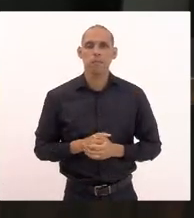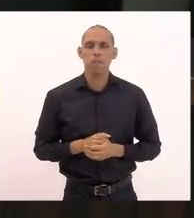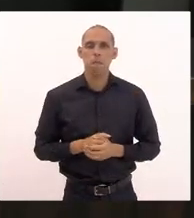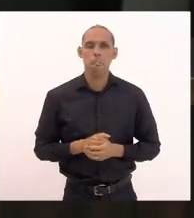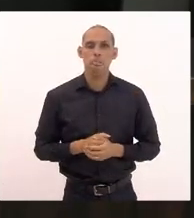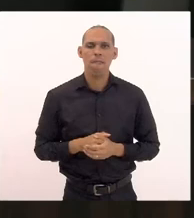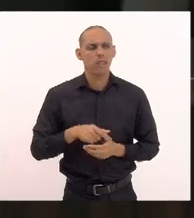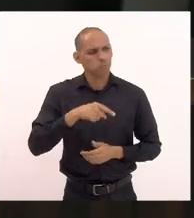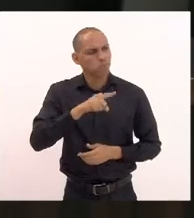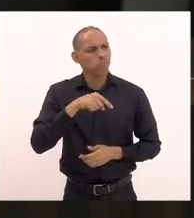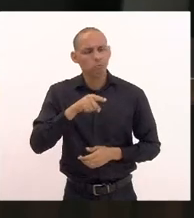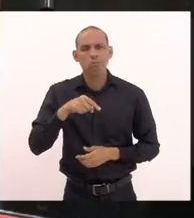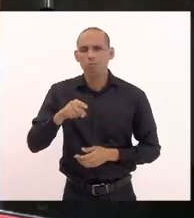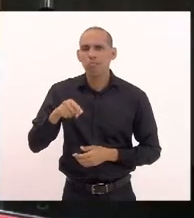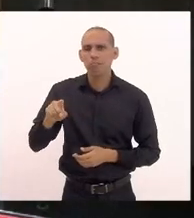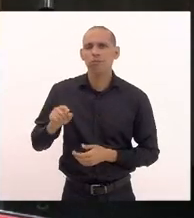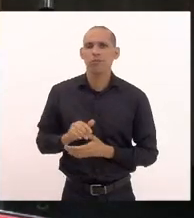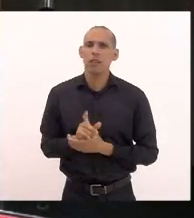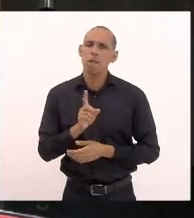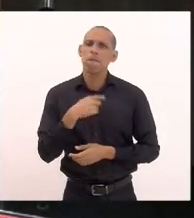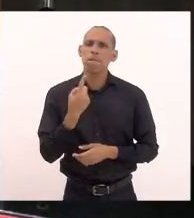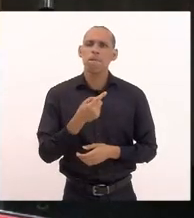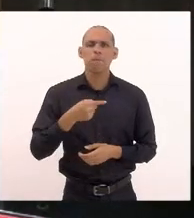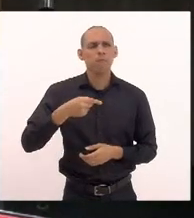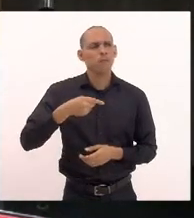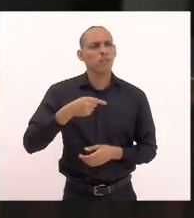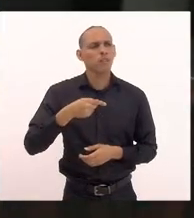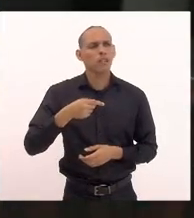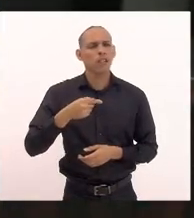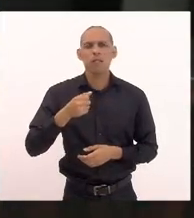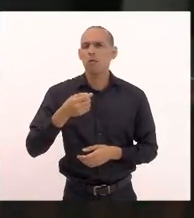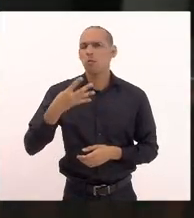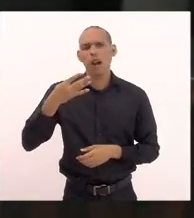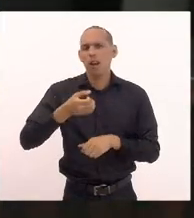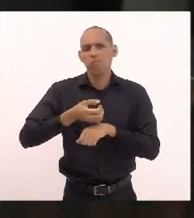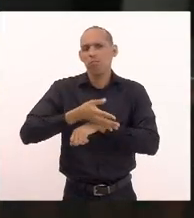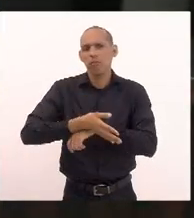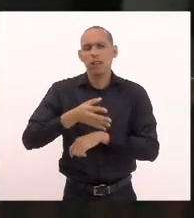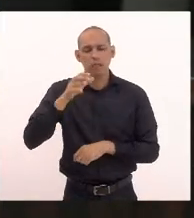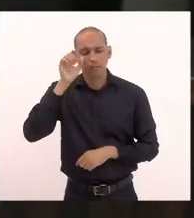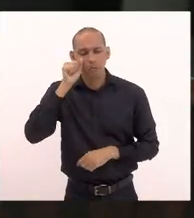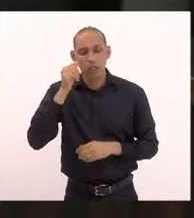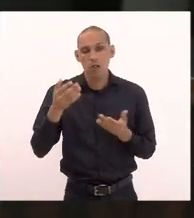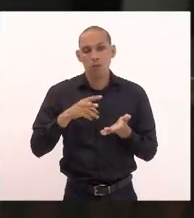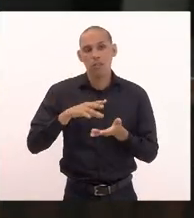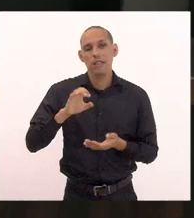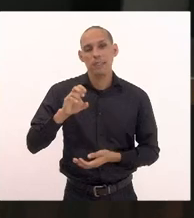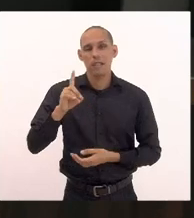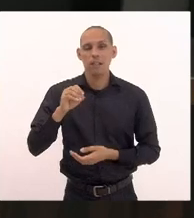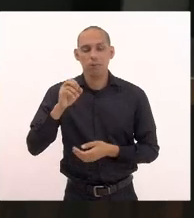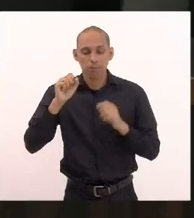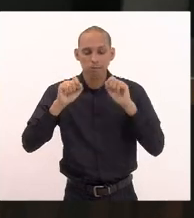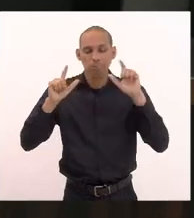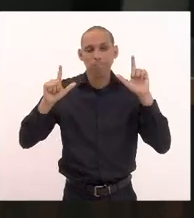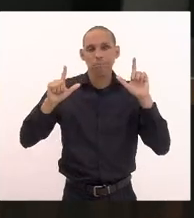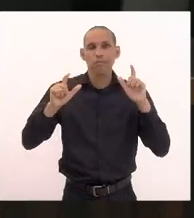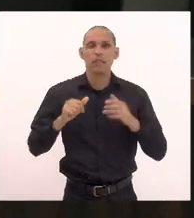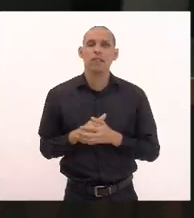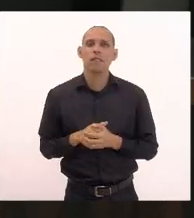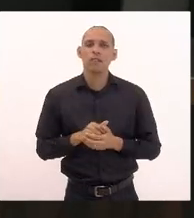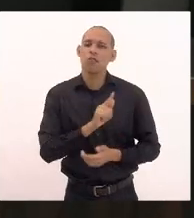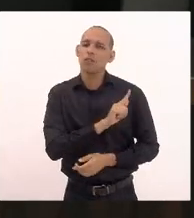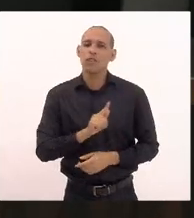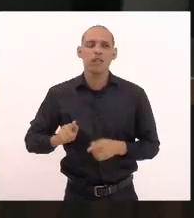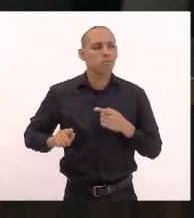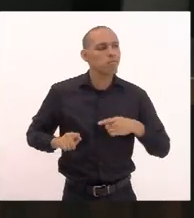E assim foi, fomos dormir mais de 4 da manhã, acordamos cedo hoje, no dia de hoje, o governador